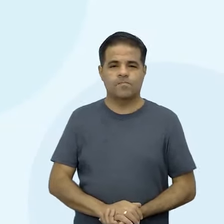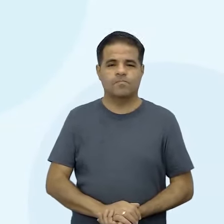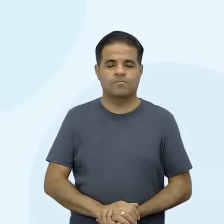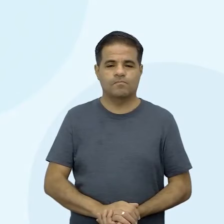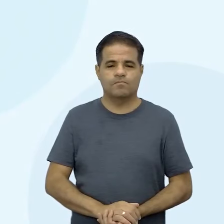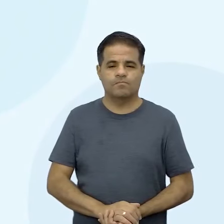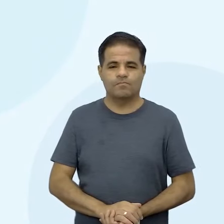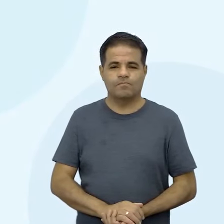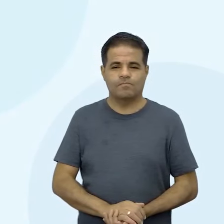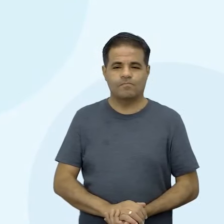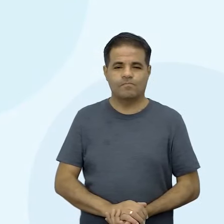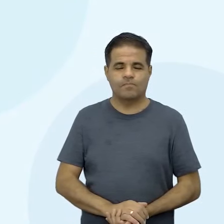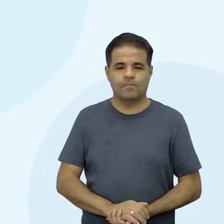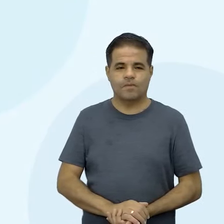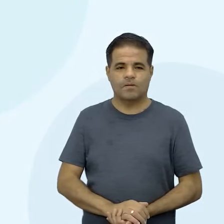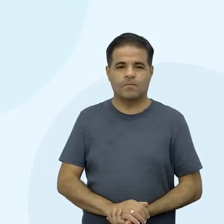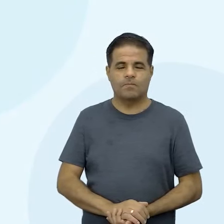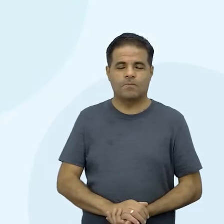Opa!